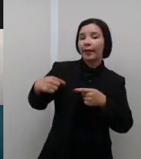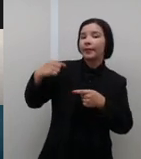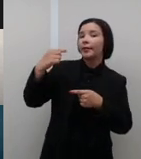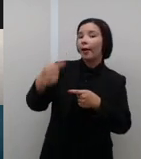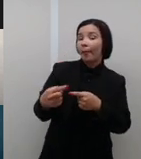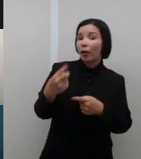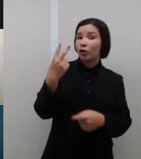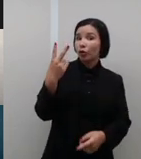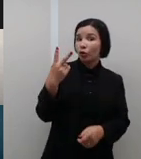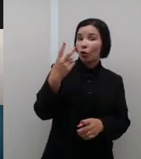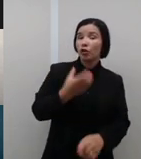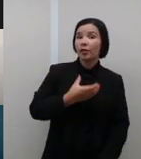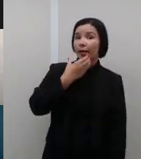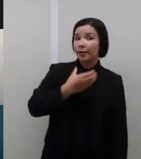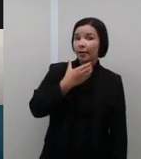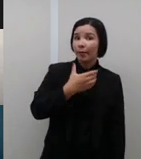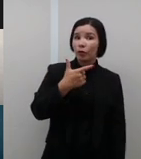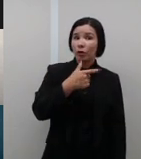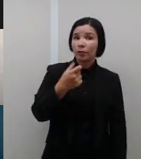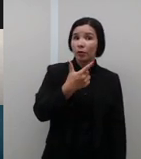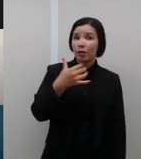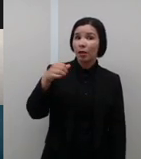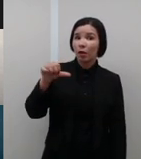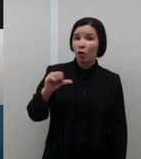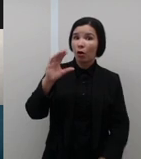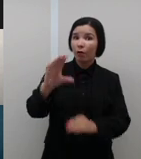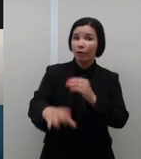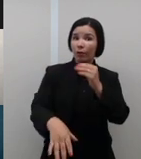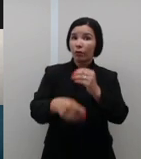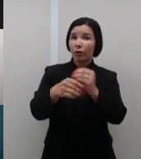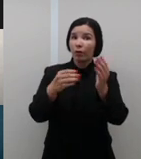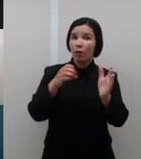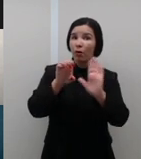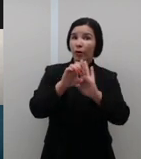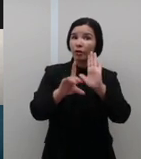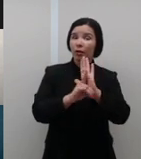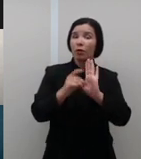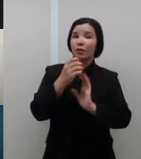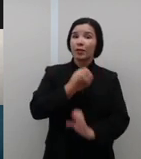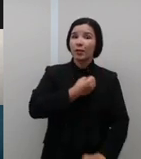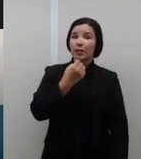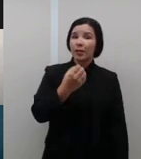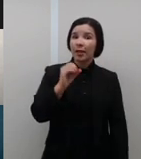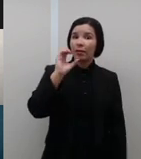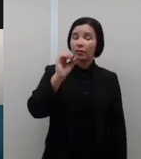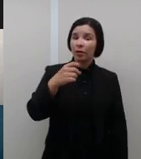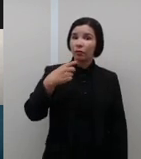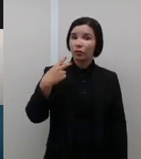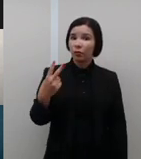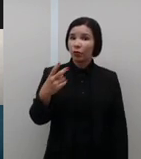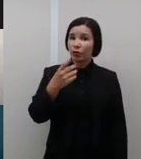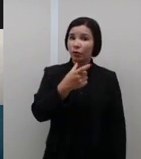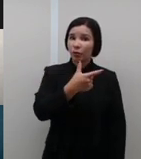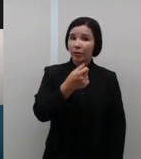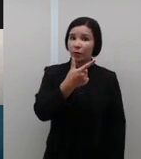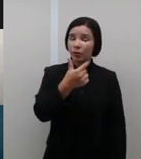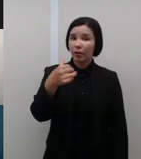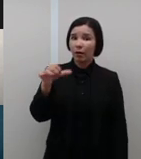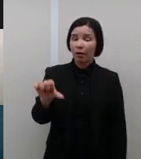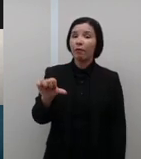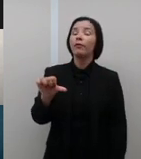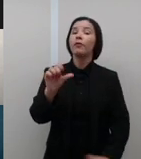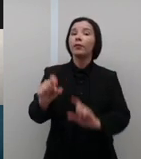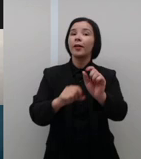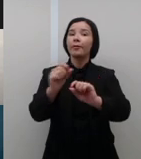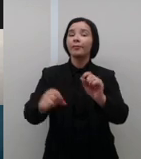2019, foi lançado o edital complementar 002/2019, no qual novamente tratou-se acerca da prova de títulos,